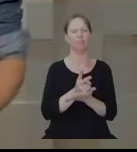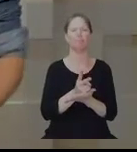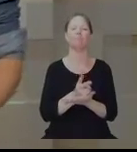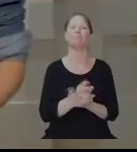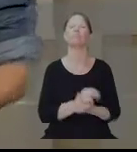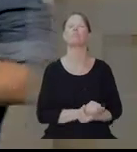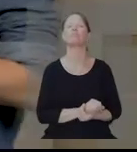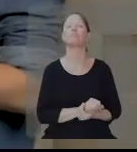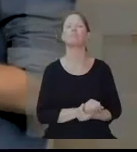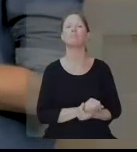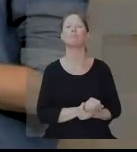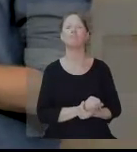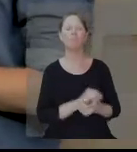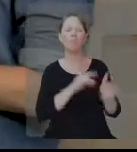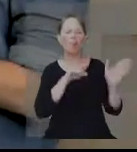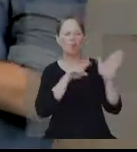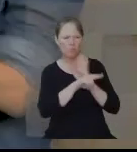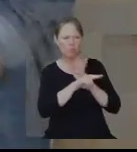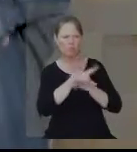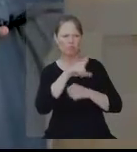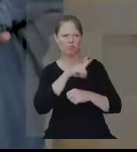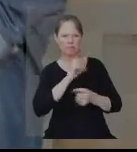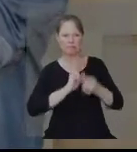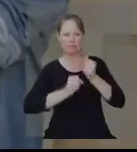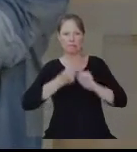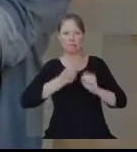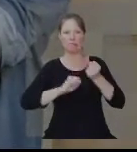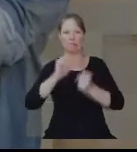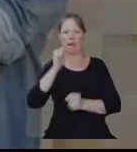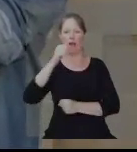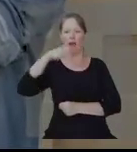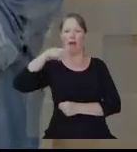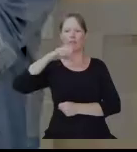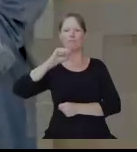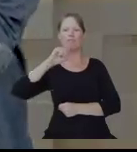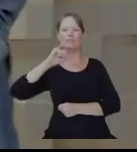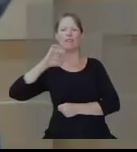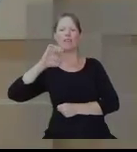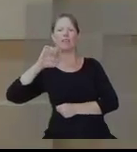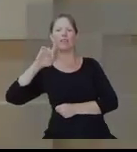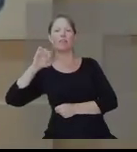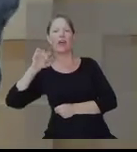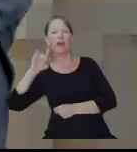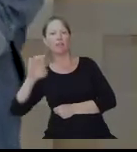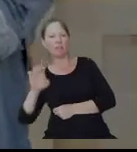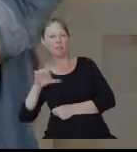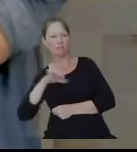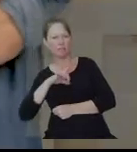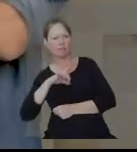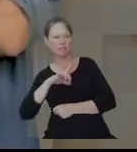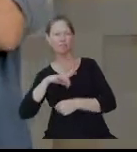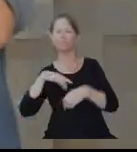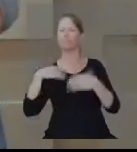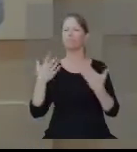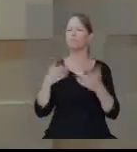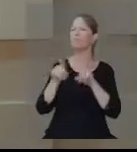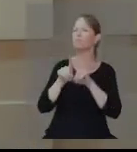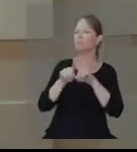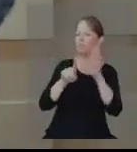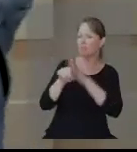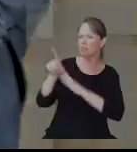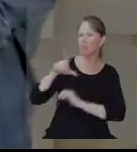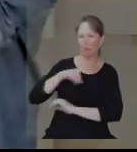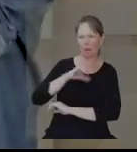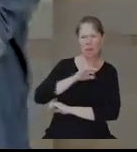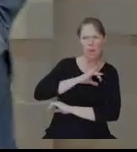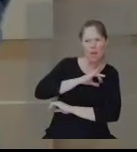Rádio CPT. Agora, Luana, você é uma pessoa ansiosa? Muito. E você tem medo do quê? Ah, não vou dizer no